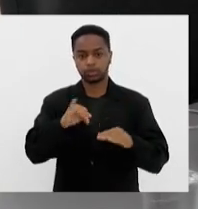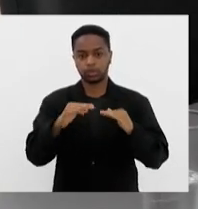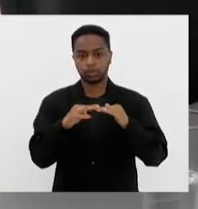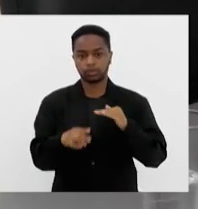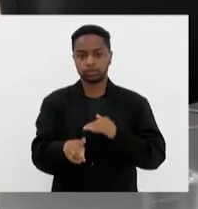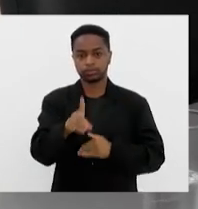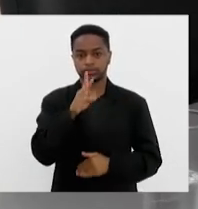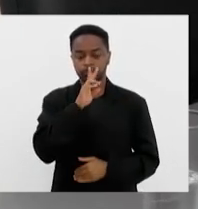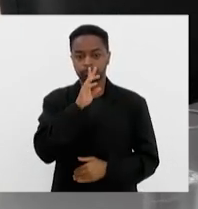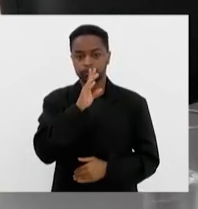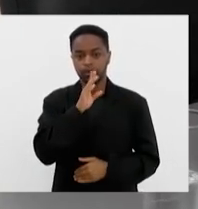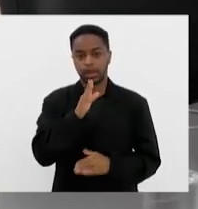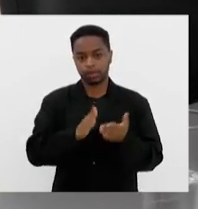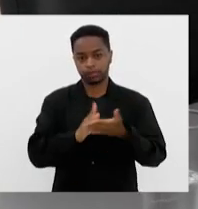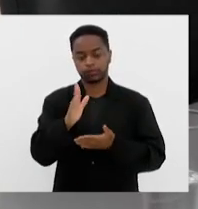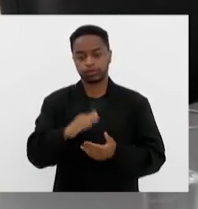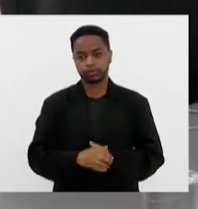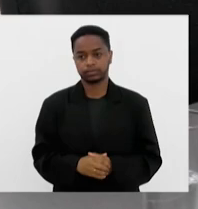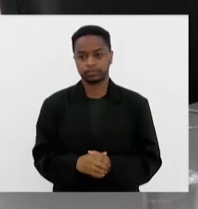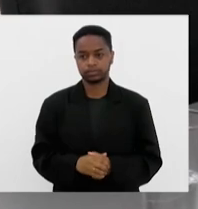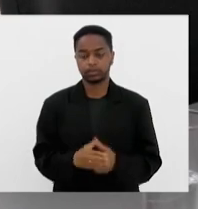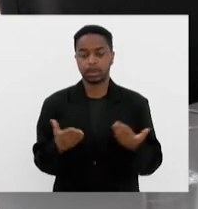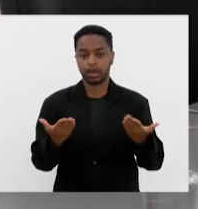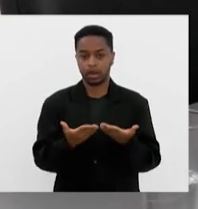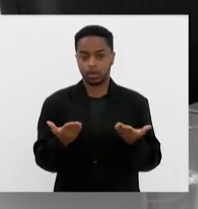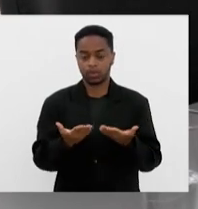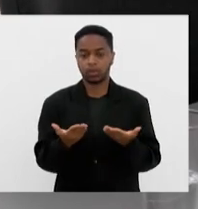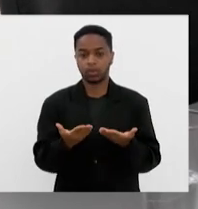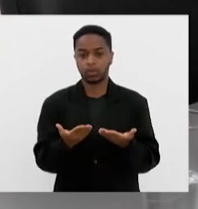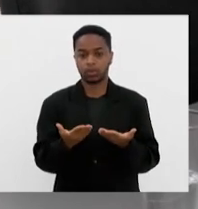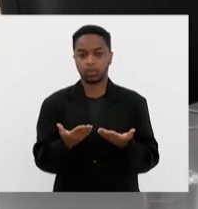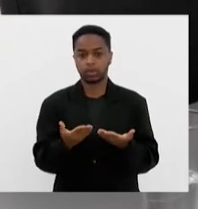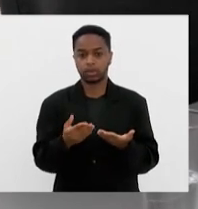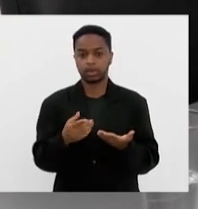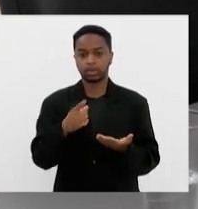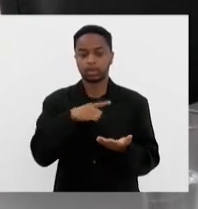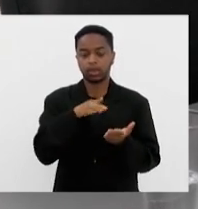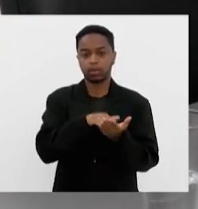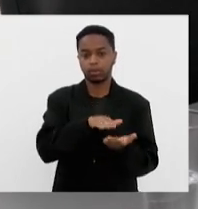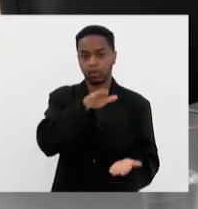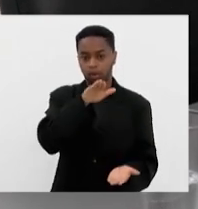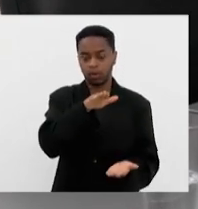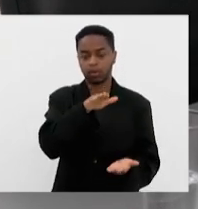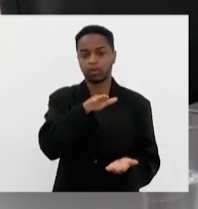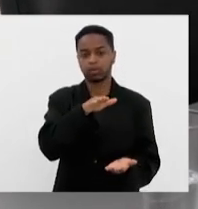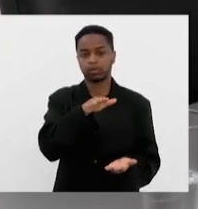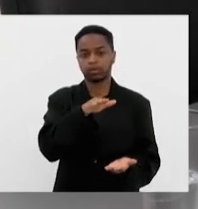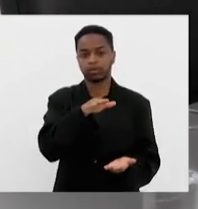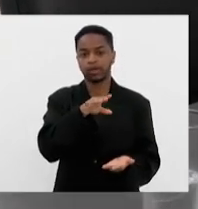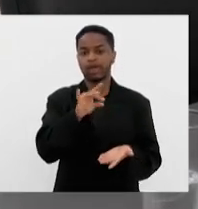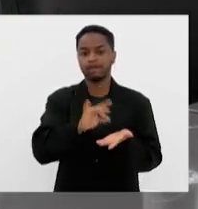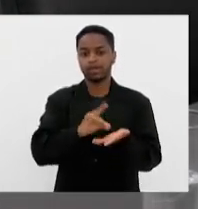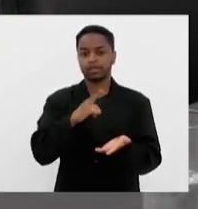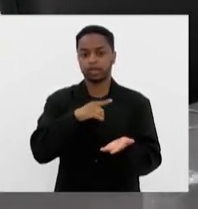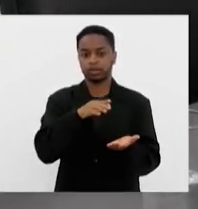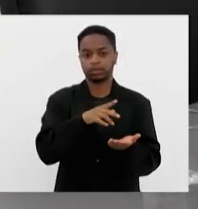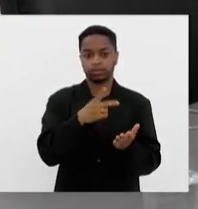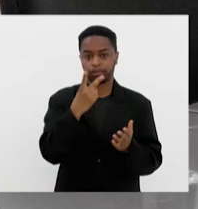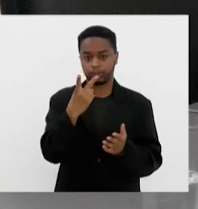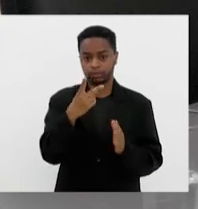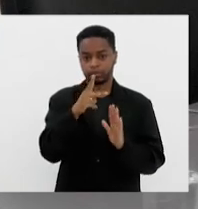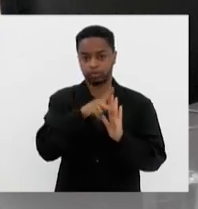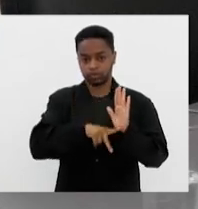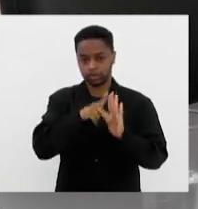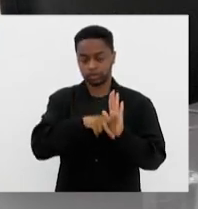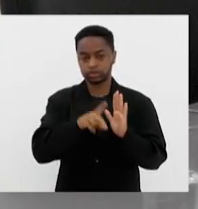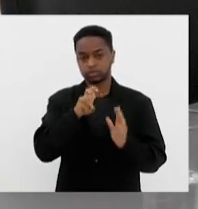estão, aprovado. A gente passa agora aos blocos. Na verdade, existem dois projetos, 51